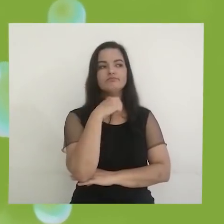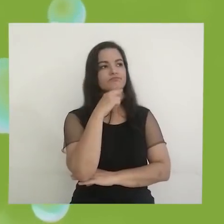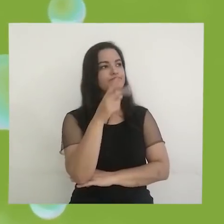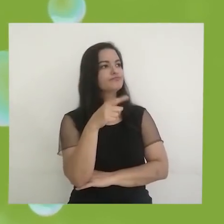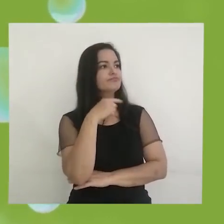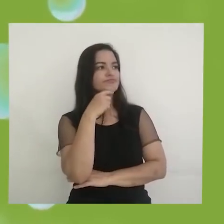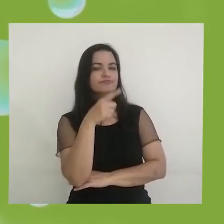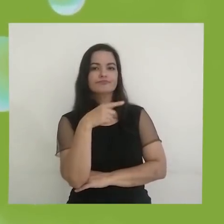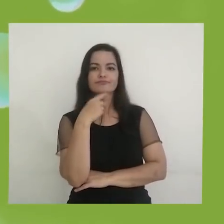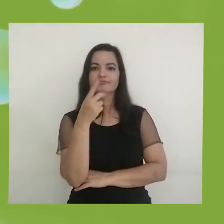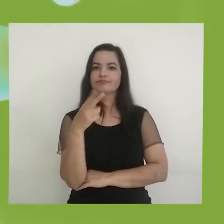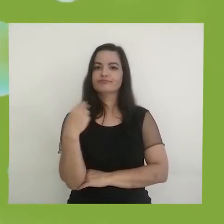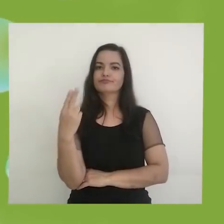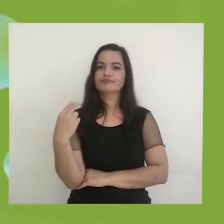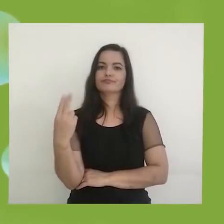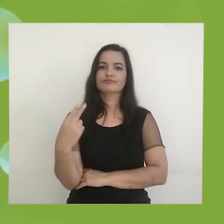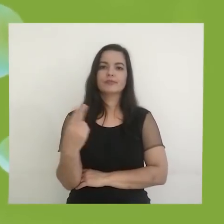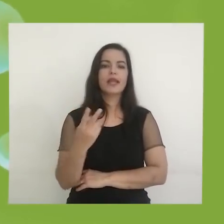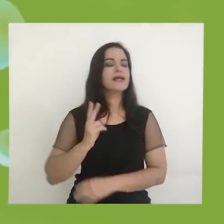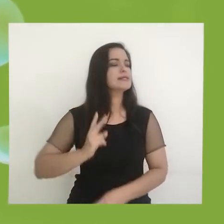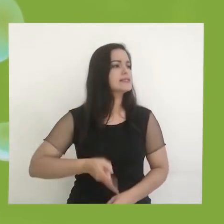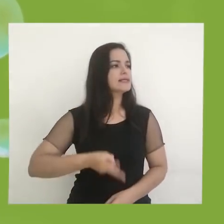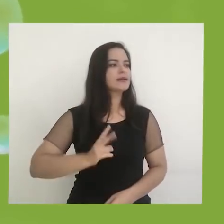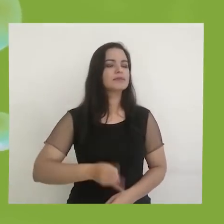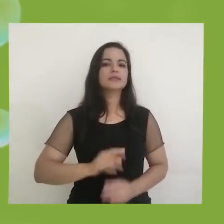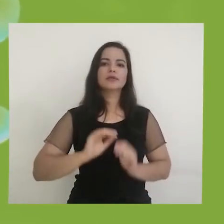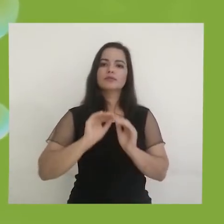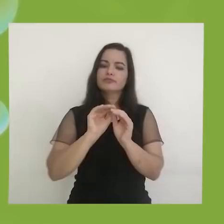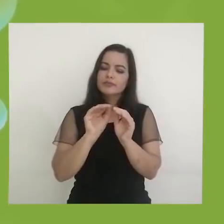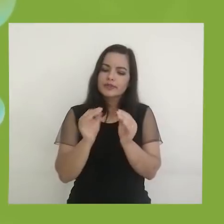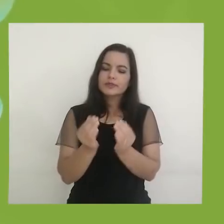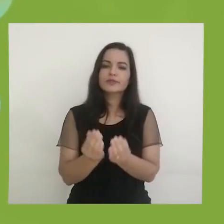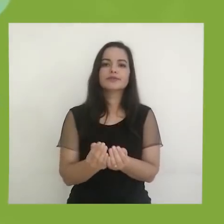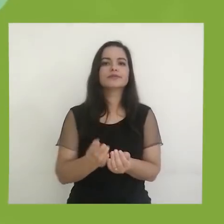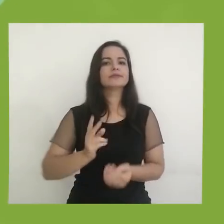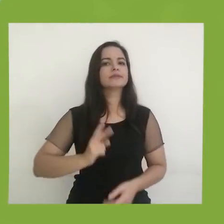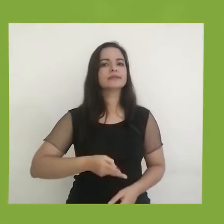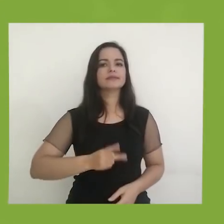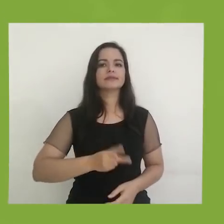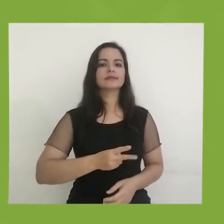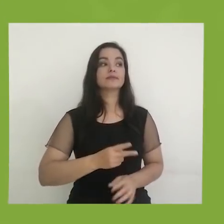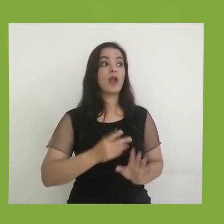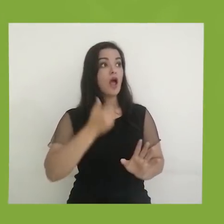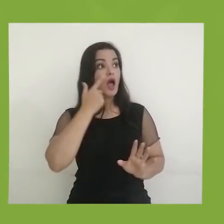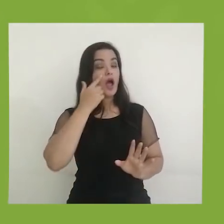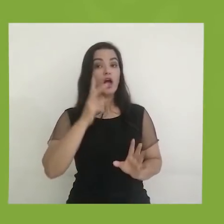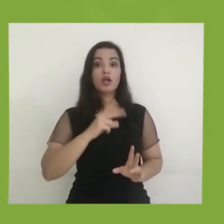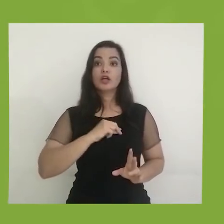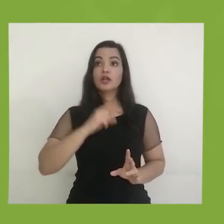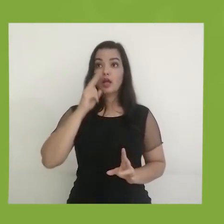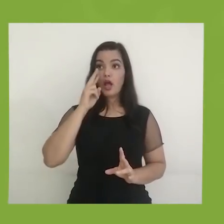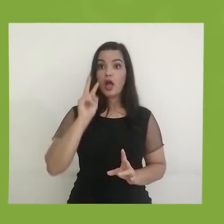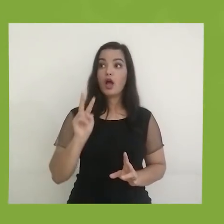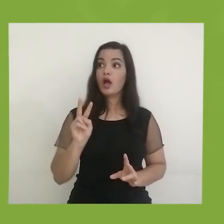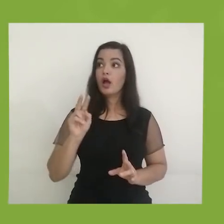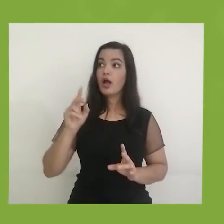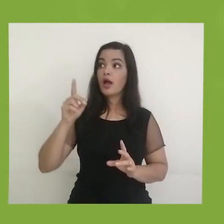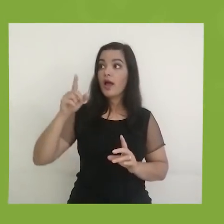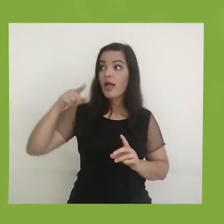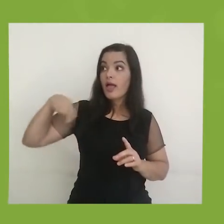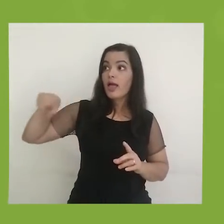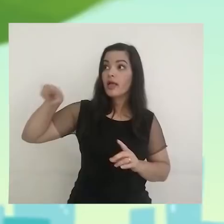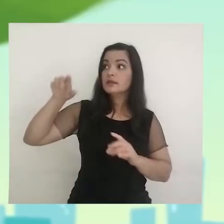Não adianta, Júpiter. A gente é sempre redonda. Nossa, olha! Elas também